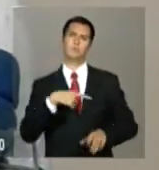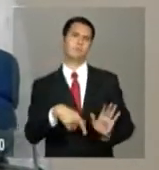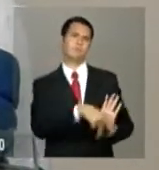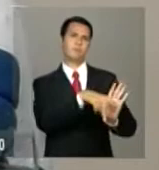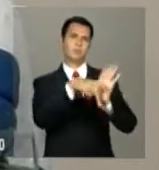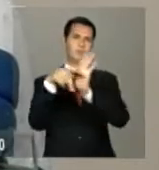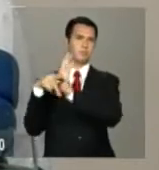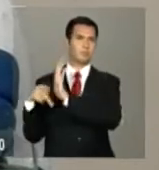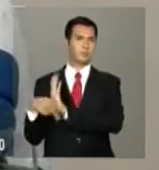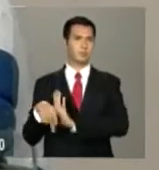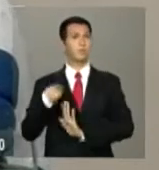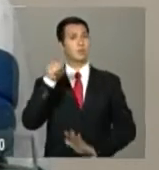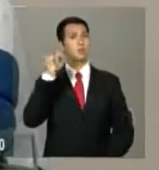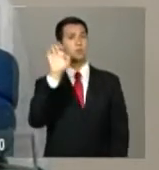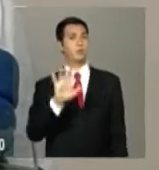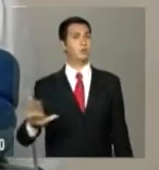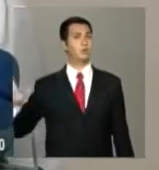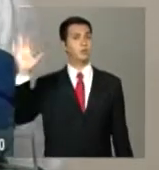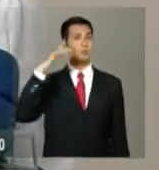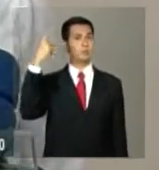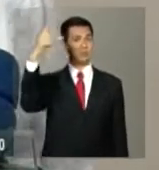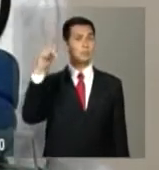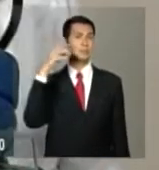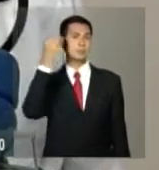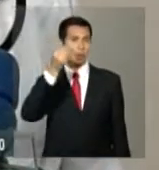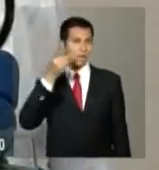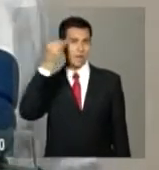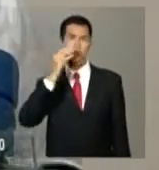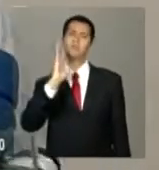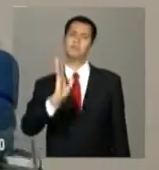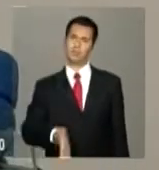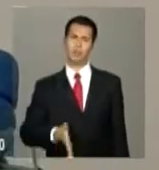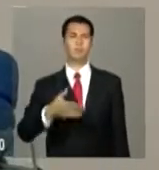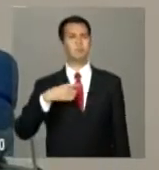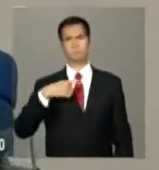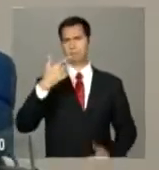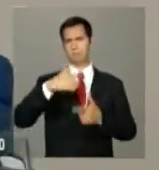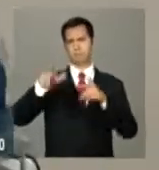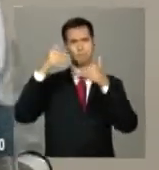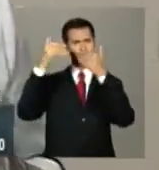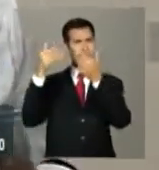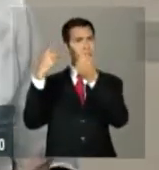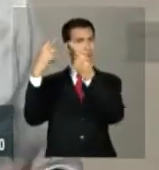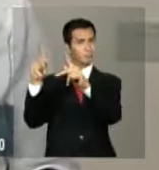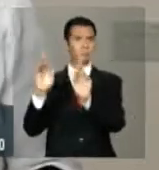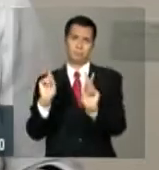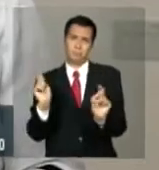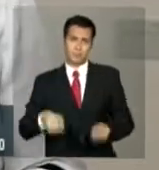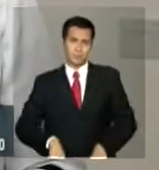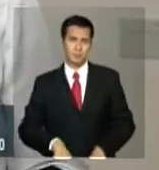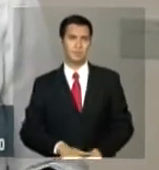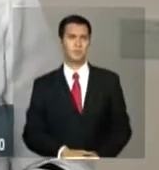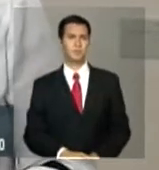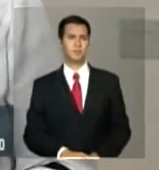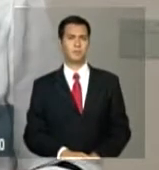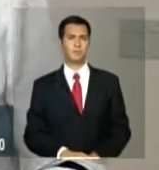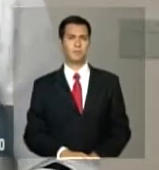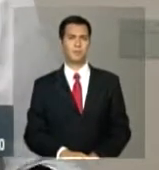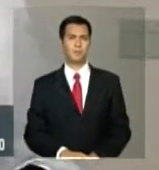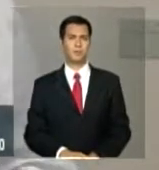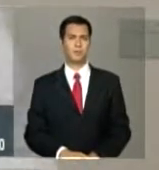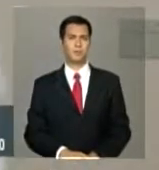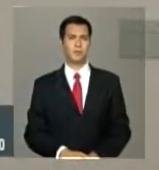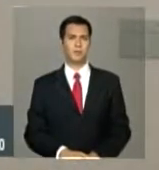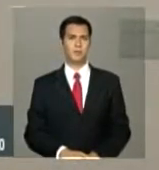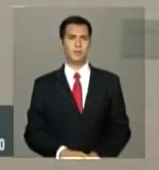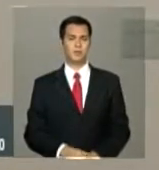tem de ser levada por eles. Não tem como a gente passar a experiência,